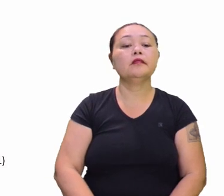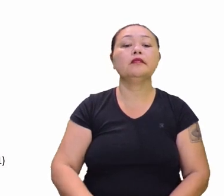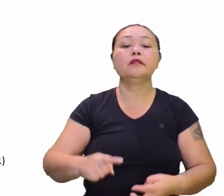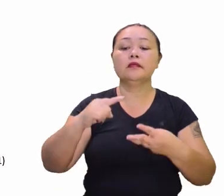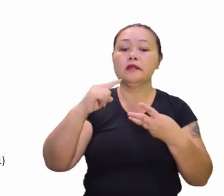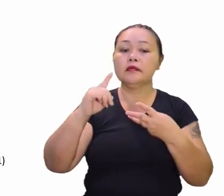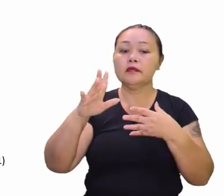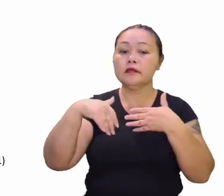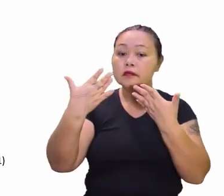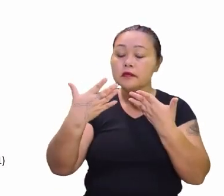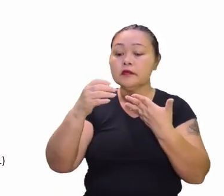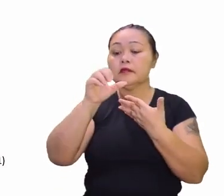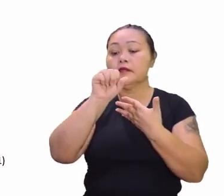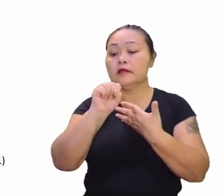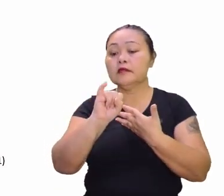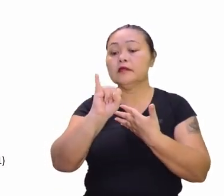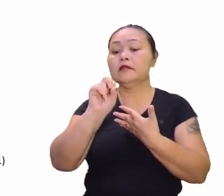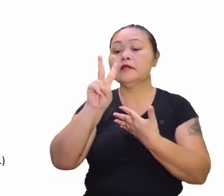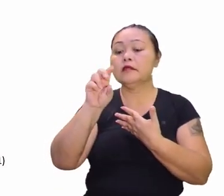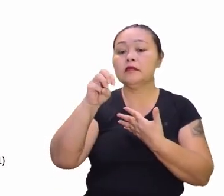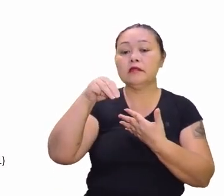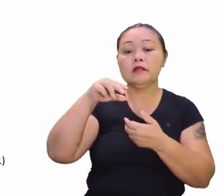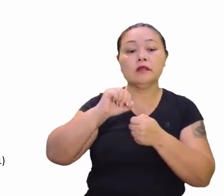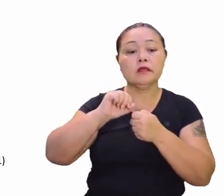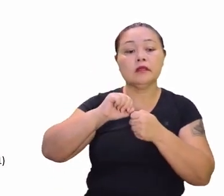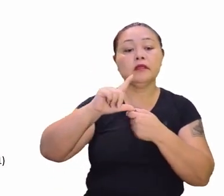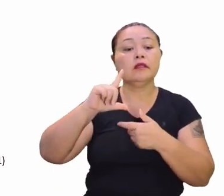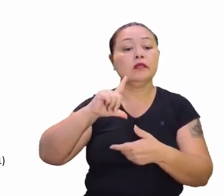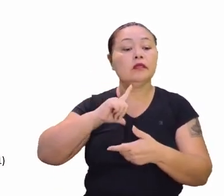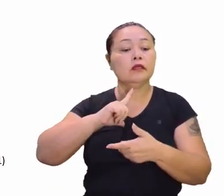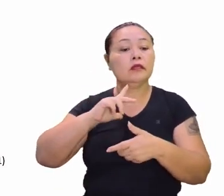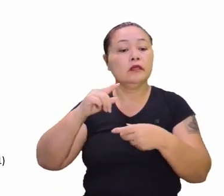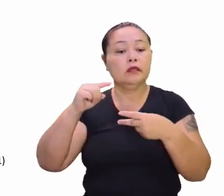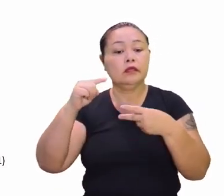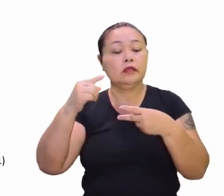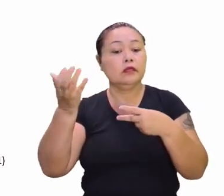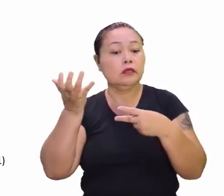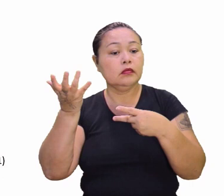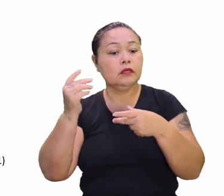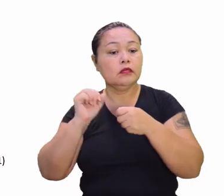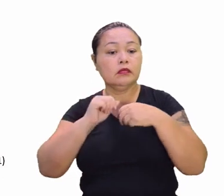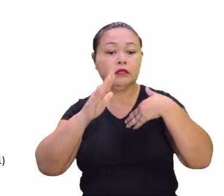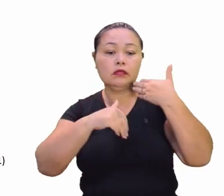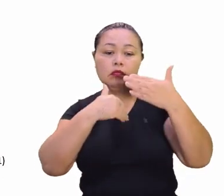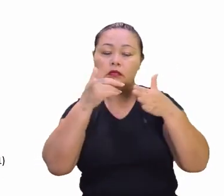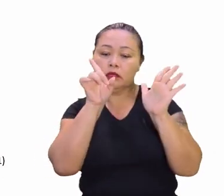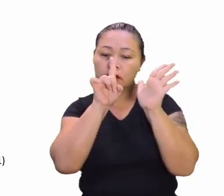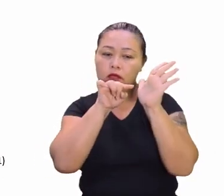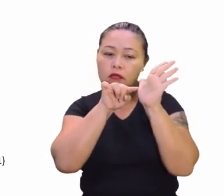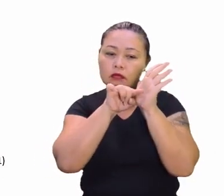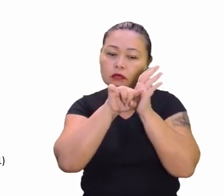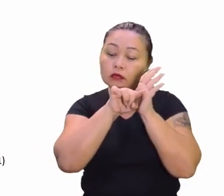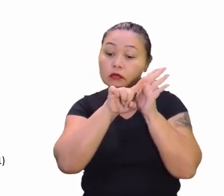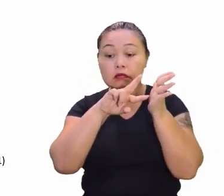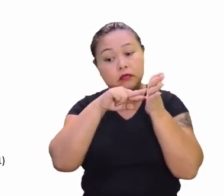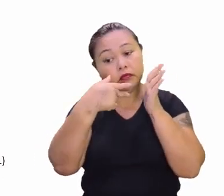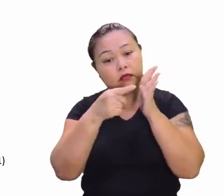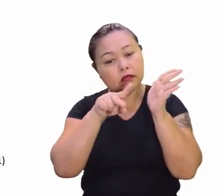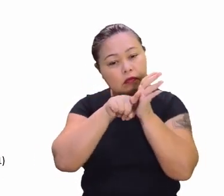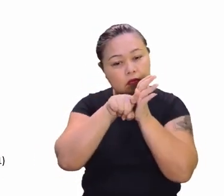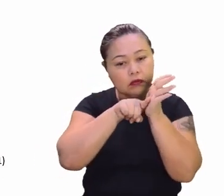Entre as iniciativas do Civan, podemos citar a prospecção, ou